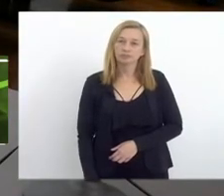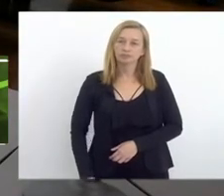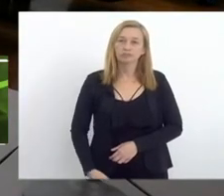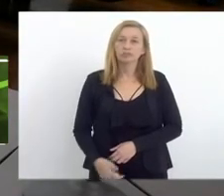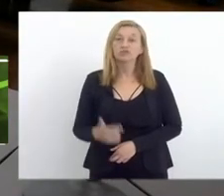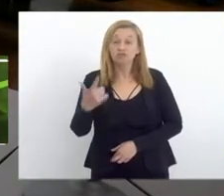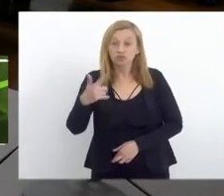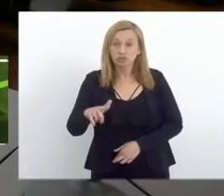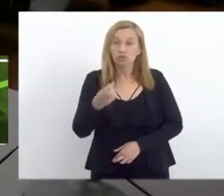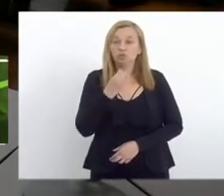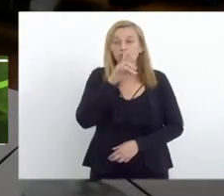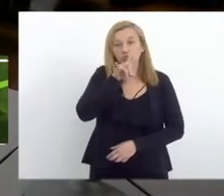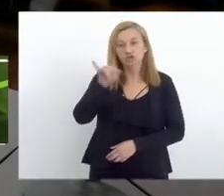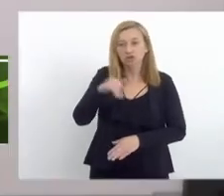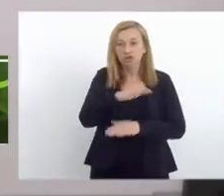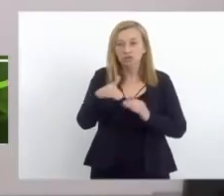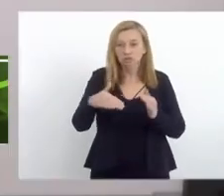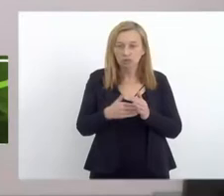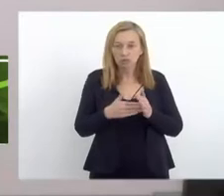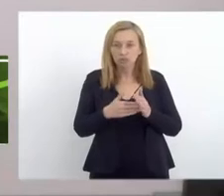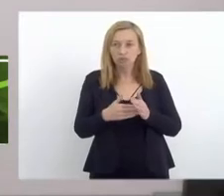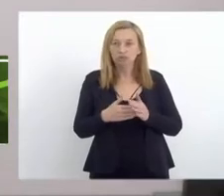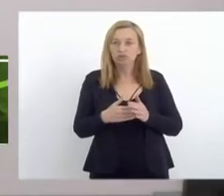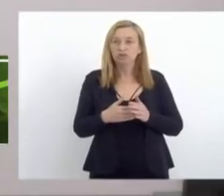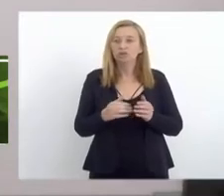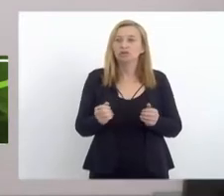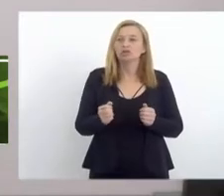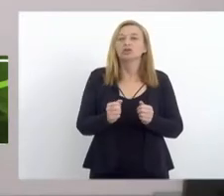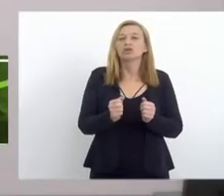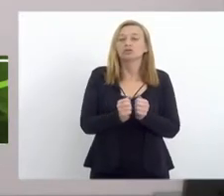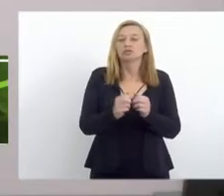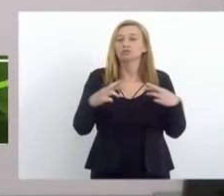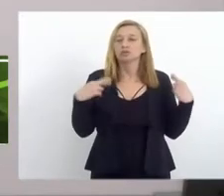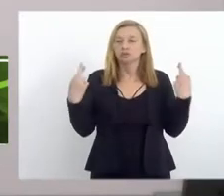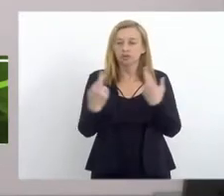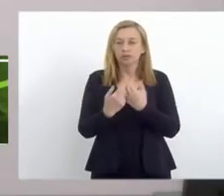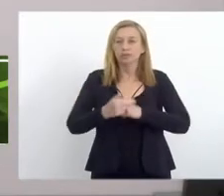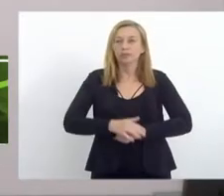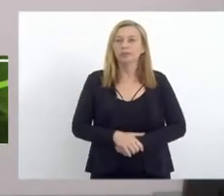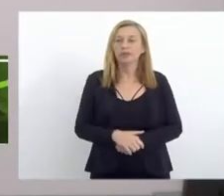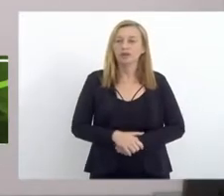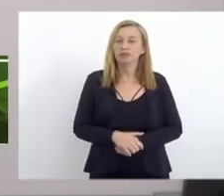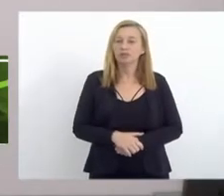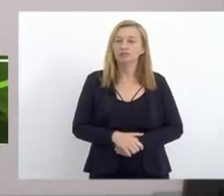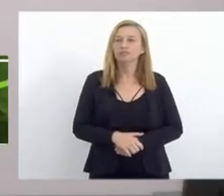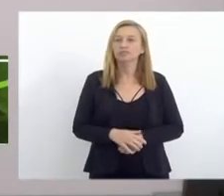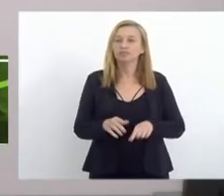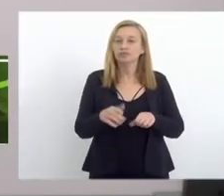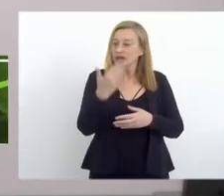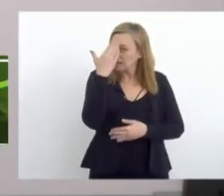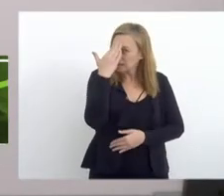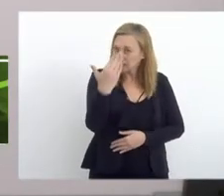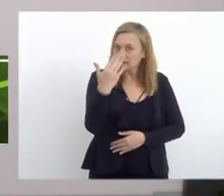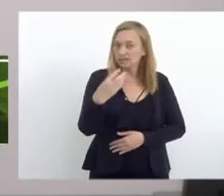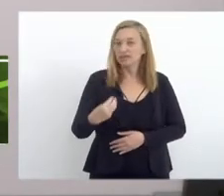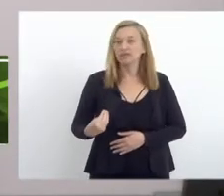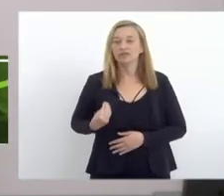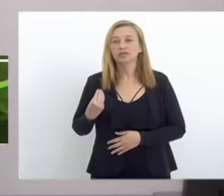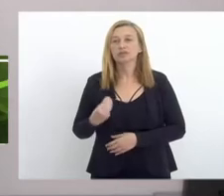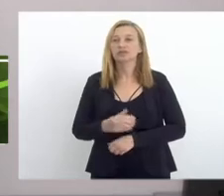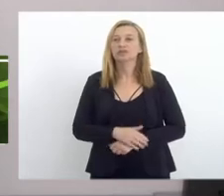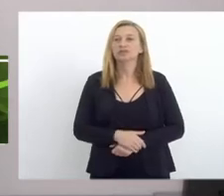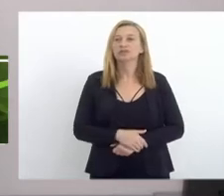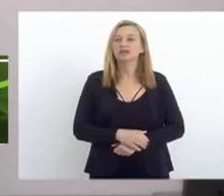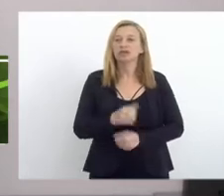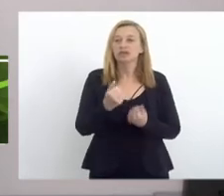Mais uma vez, dando bom dia a todos que estão participando dessa audiência conosco. Foi nominado. Também quero agradecer a presença da